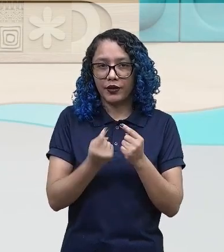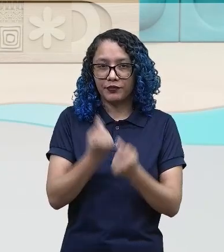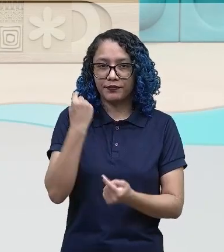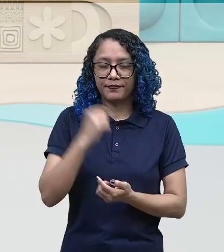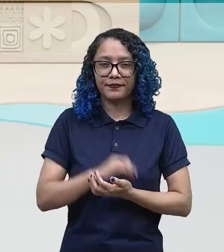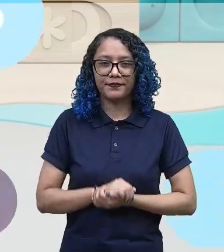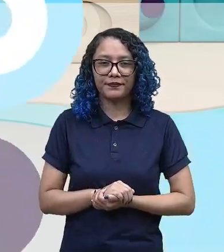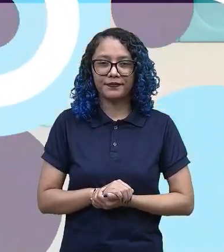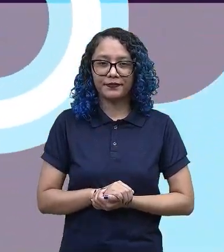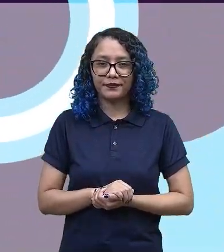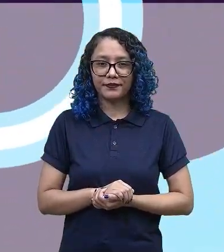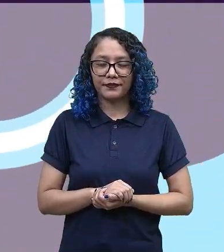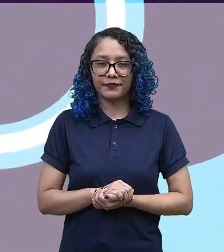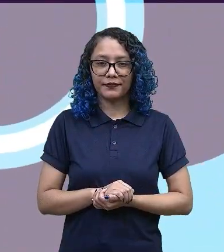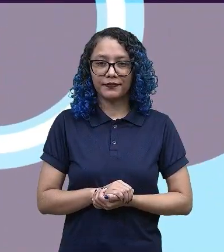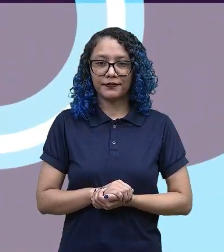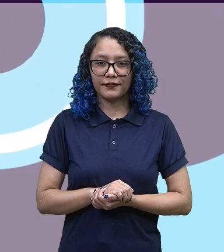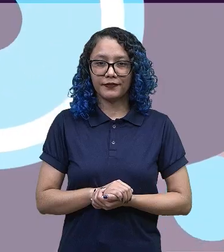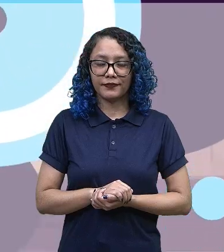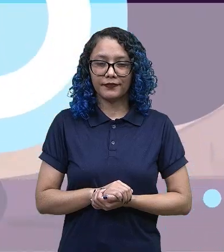lá?